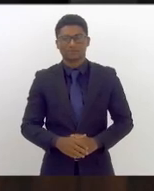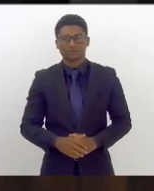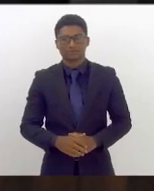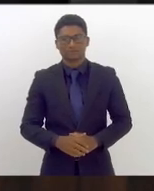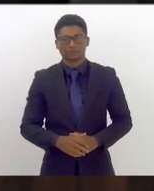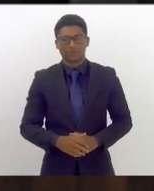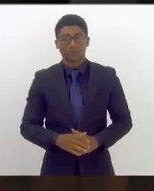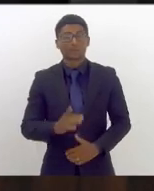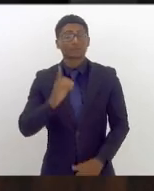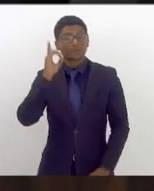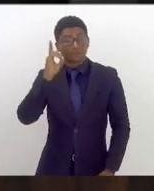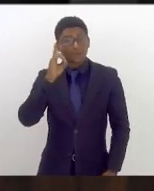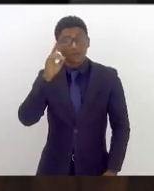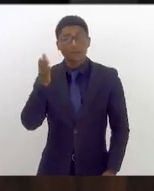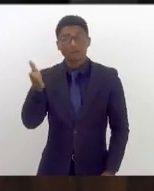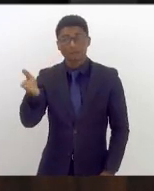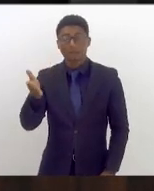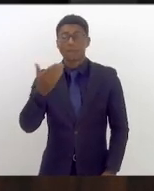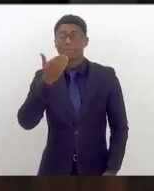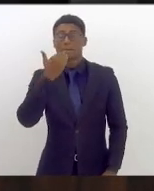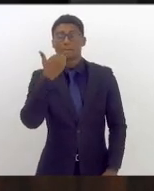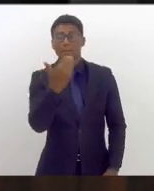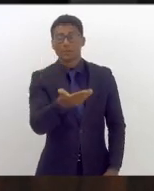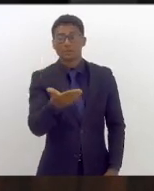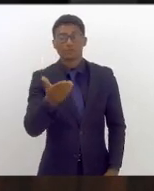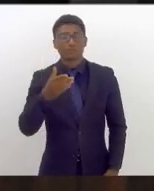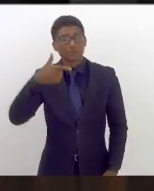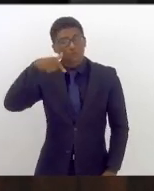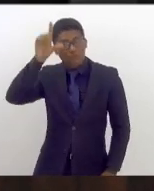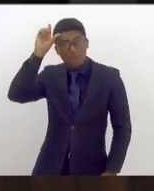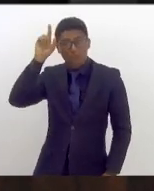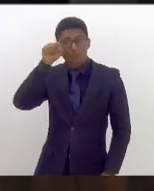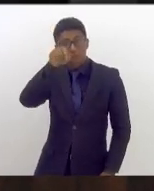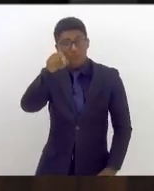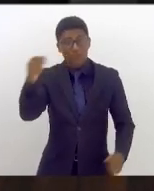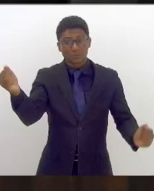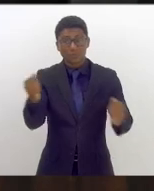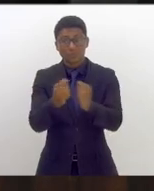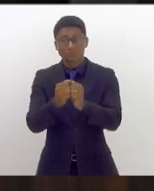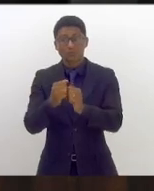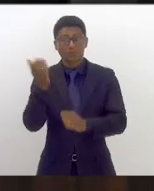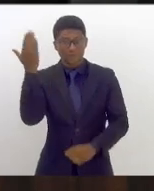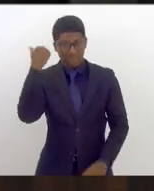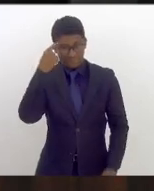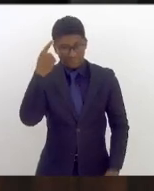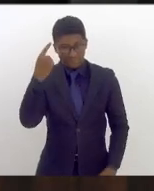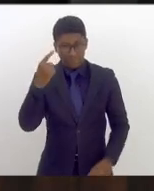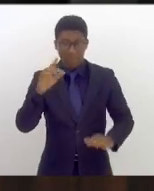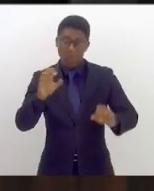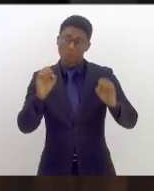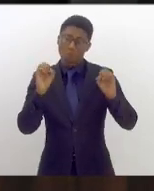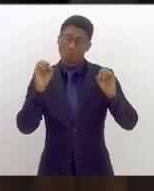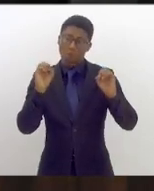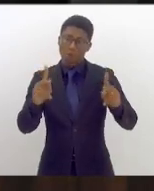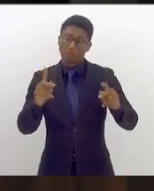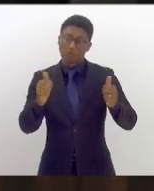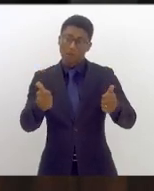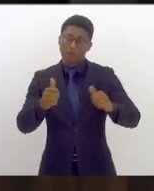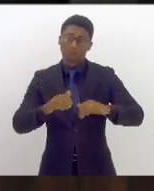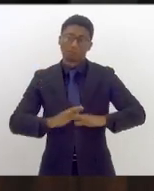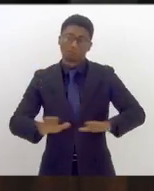foi foi o deputado que fez um apelo E você tava do lado dele naquele instante mas tudo bem então